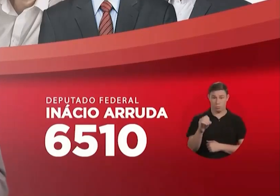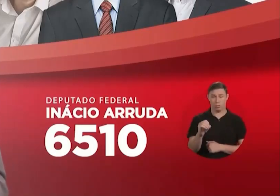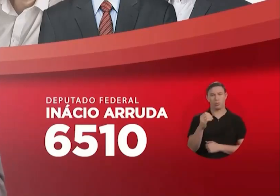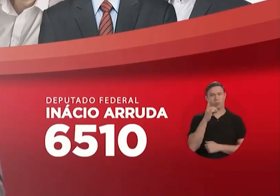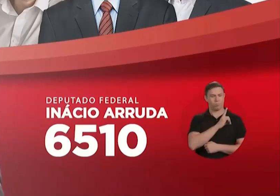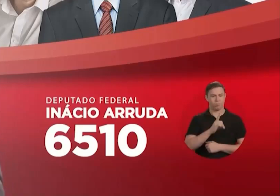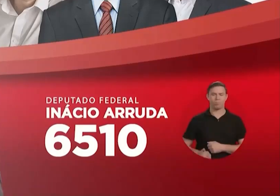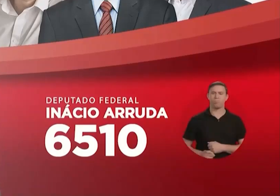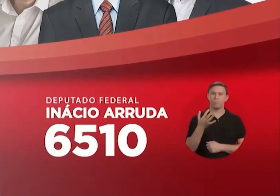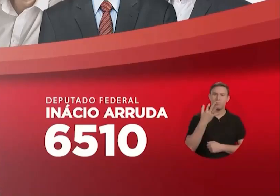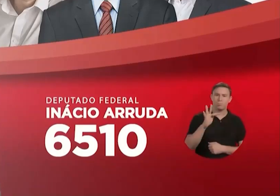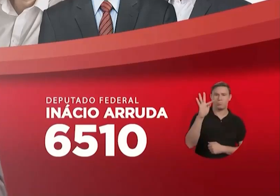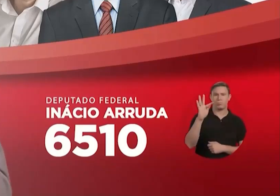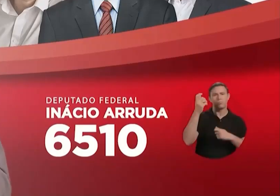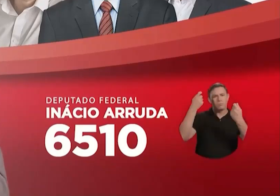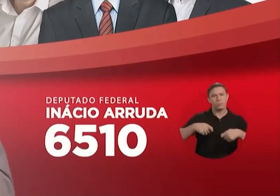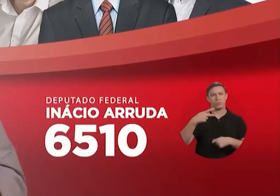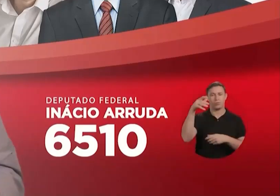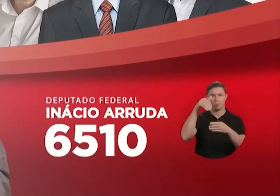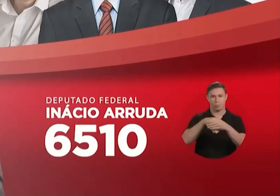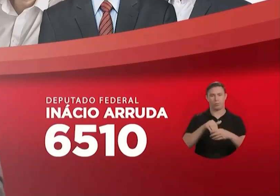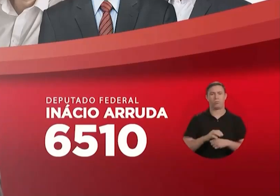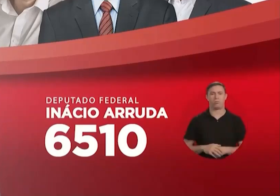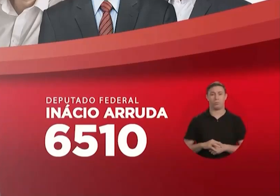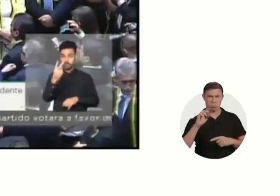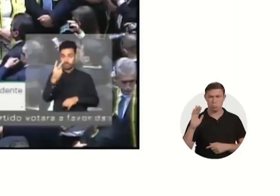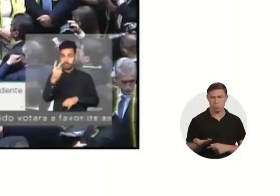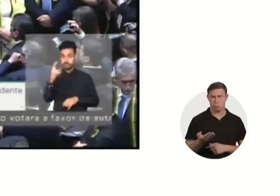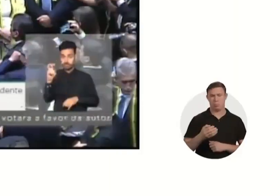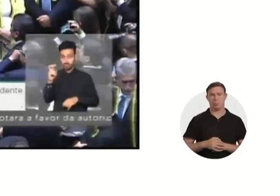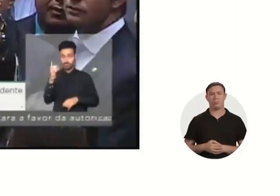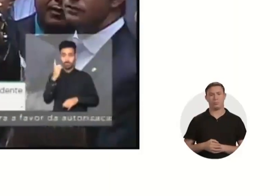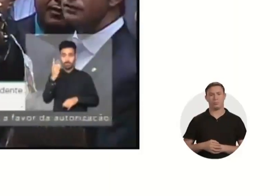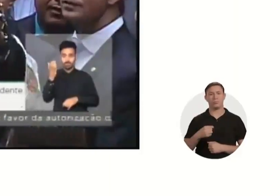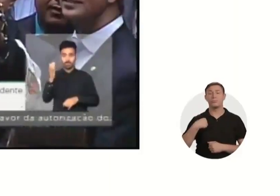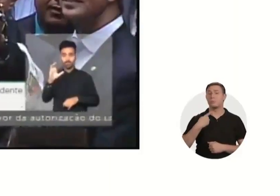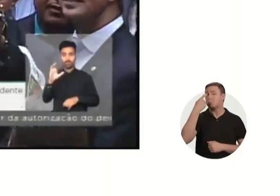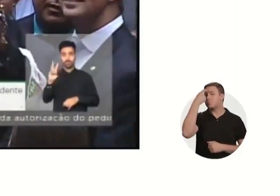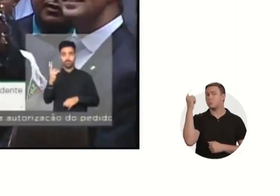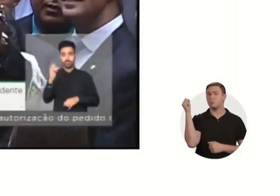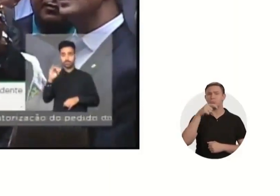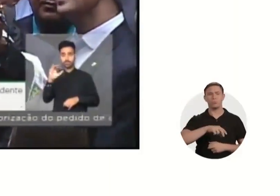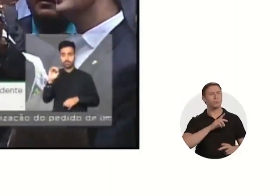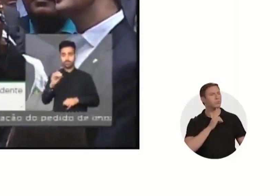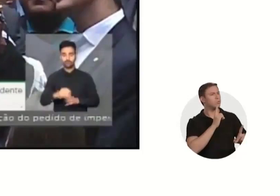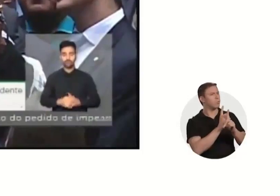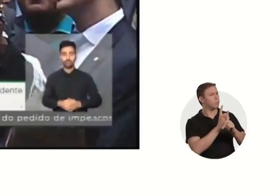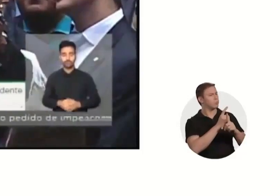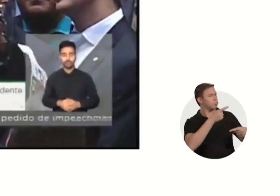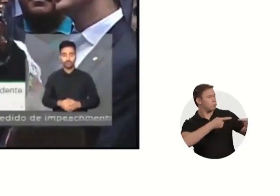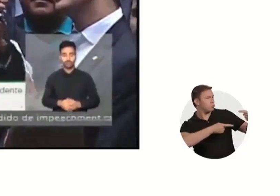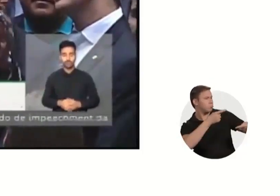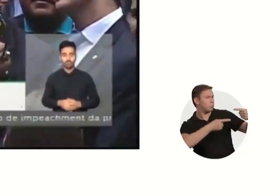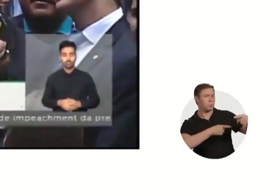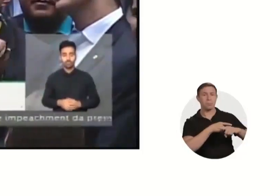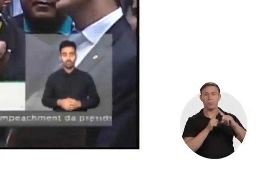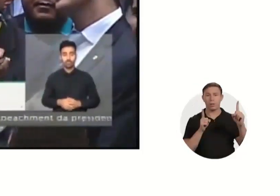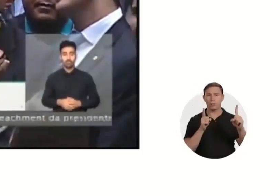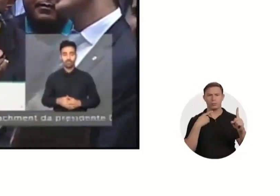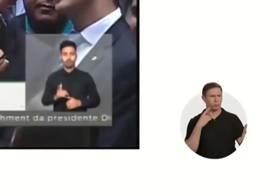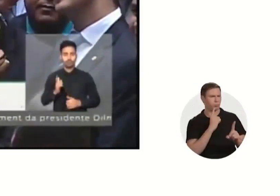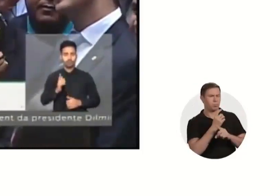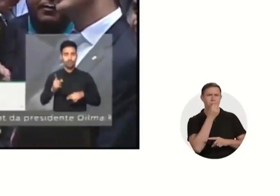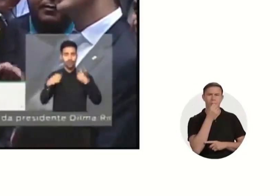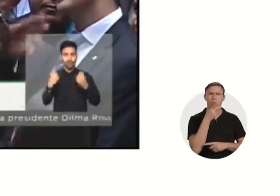Inácio 6510 para deputado federal. Preciso do seu voto. Chico Lopes votou contra o golpe. Eu sei que vinha para uma reunião